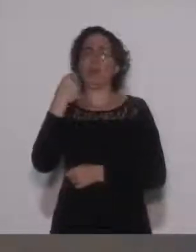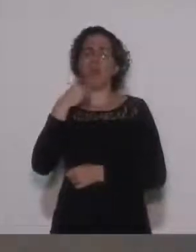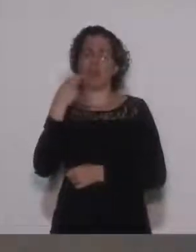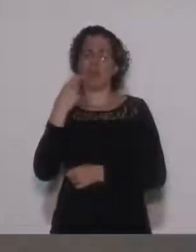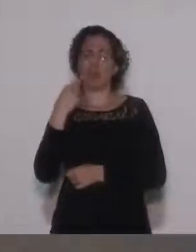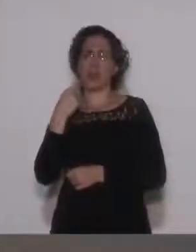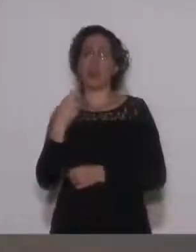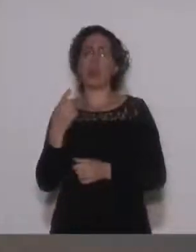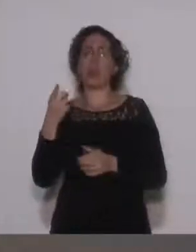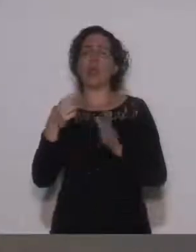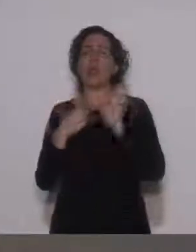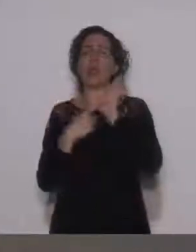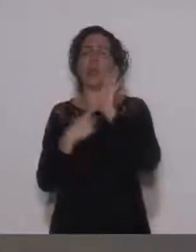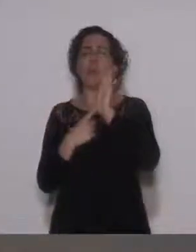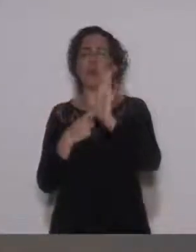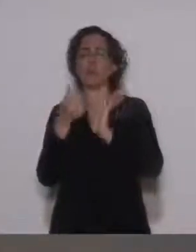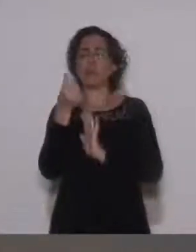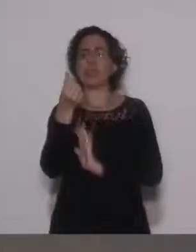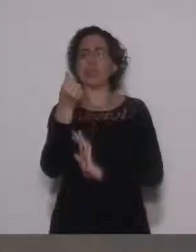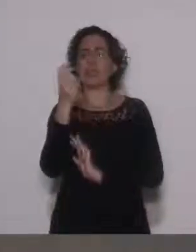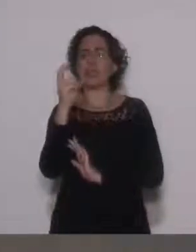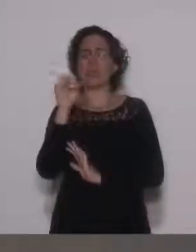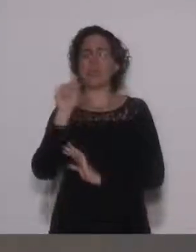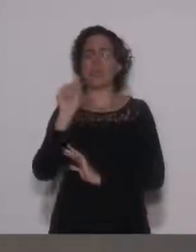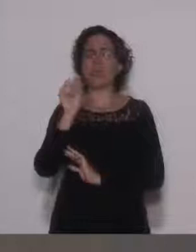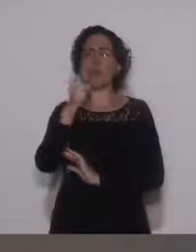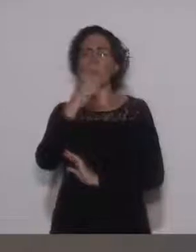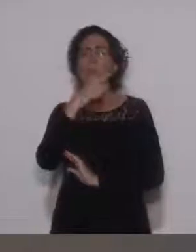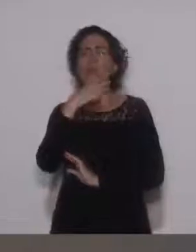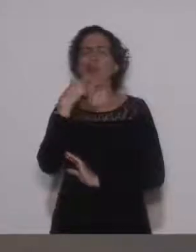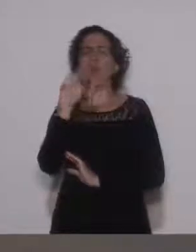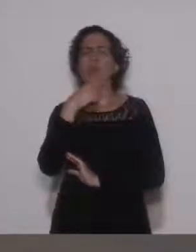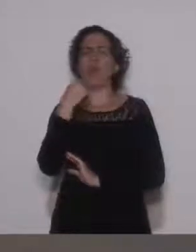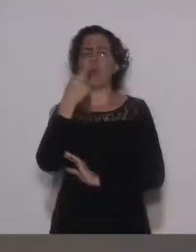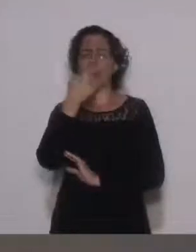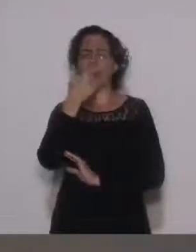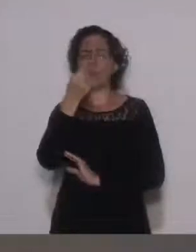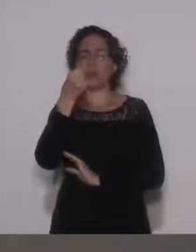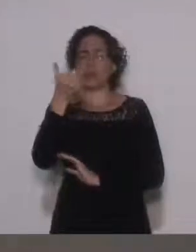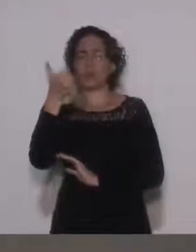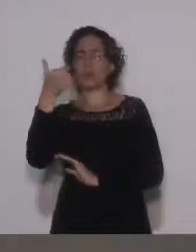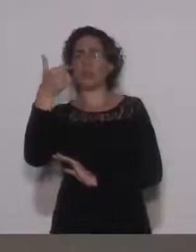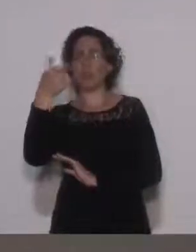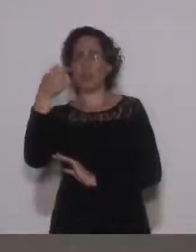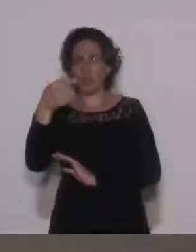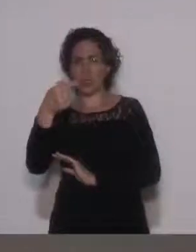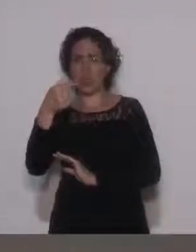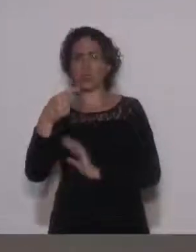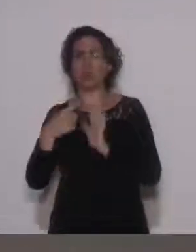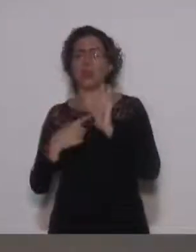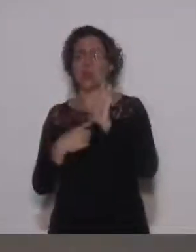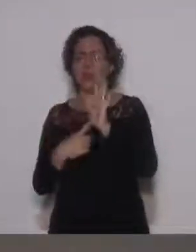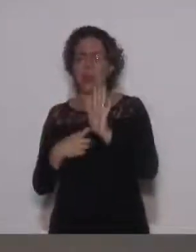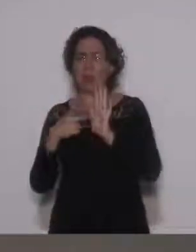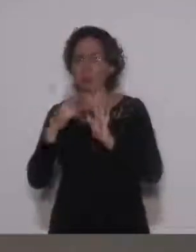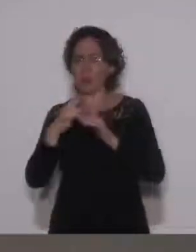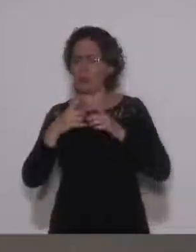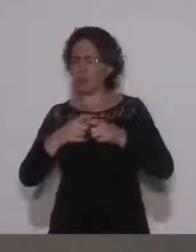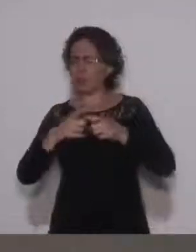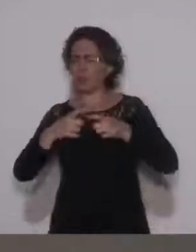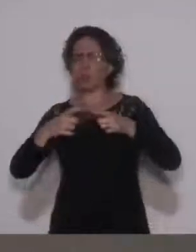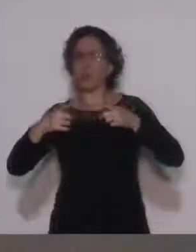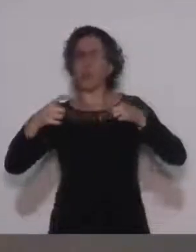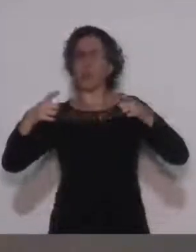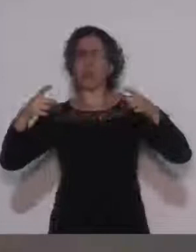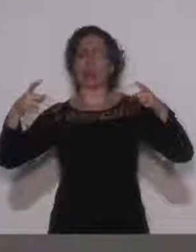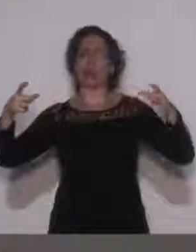registrada corresponde a 65.600 homicídios em 2017 e revela a permanência das ações efetivas para